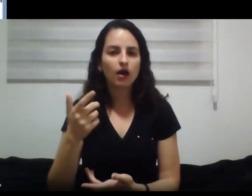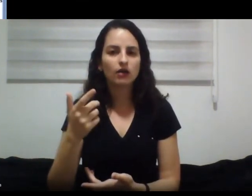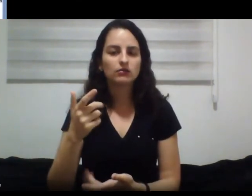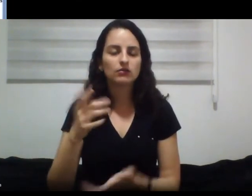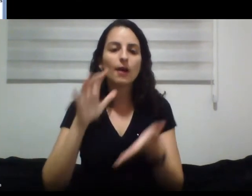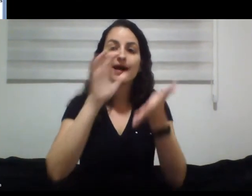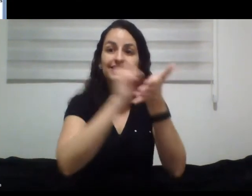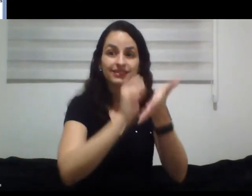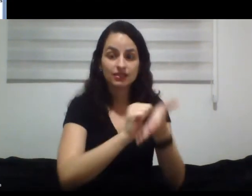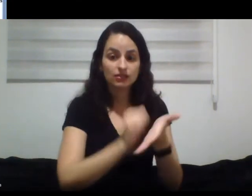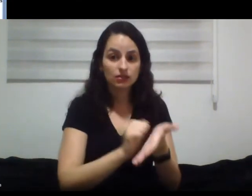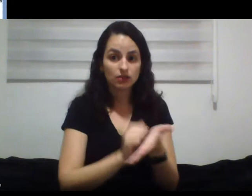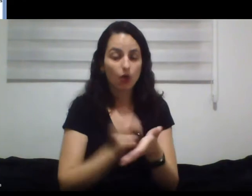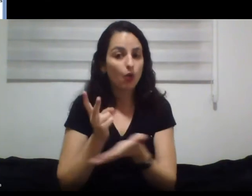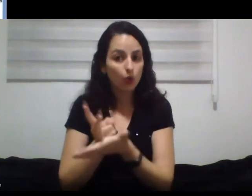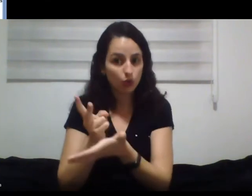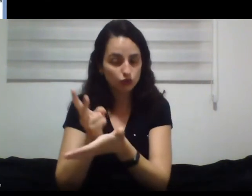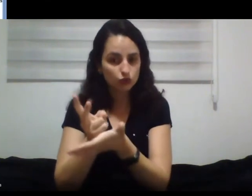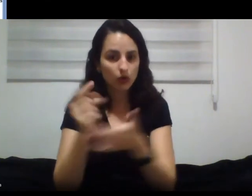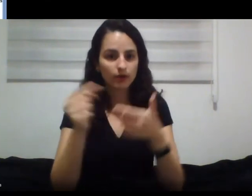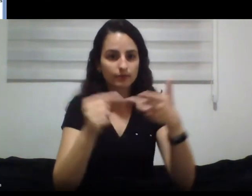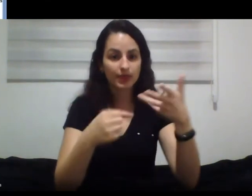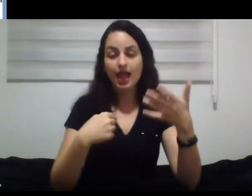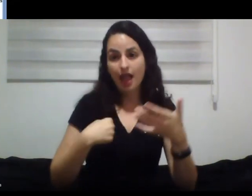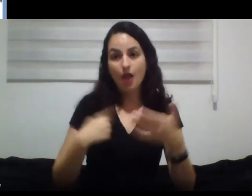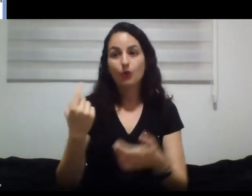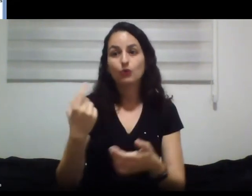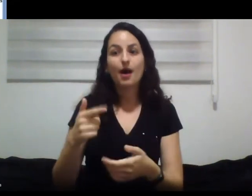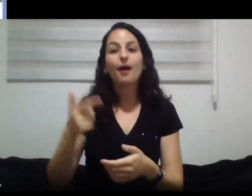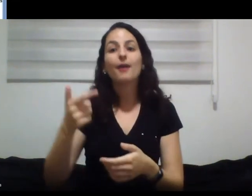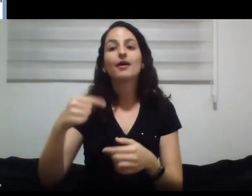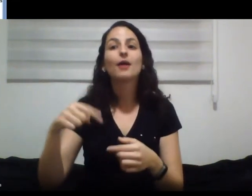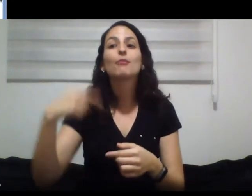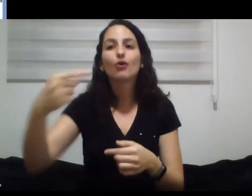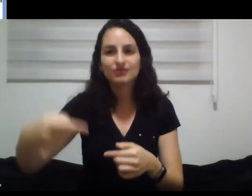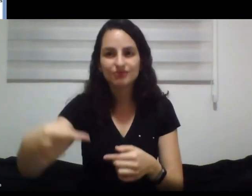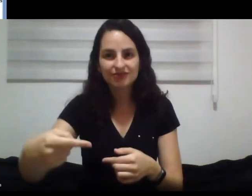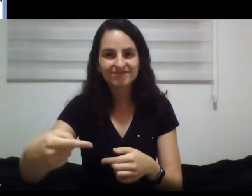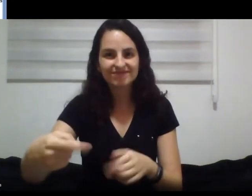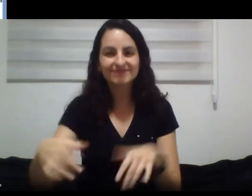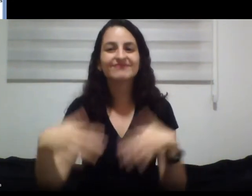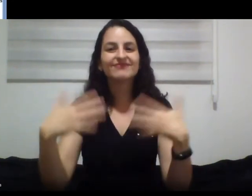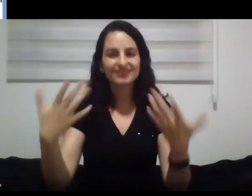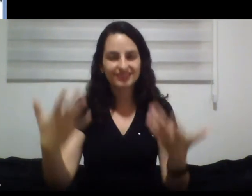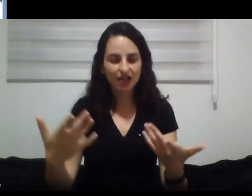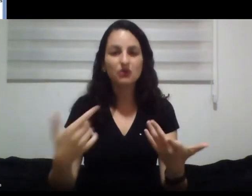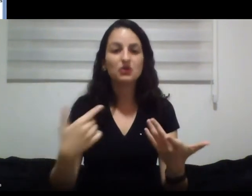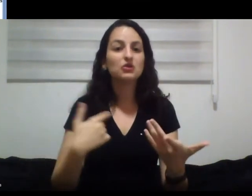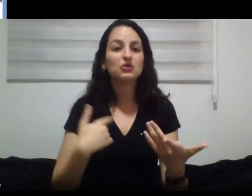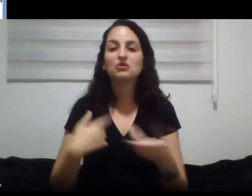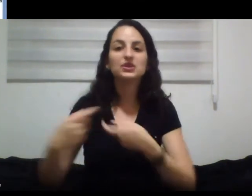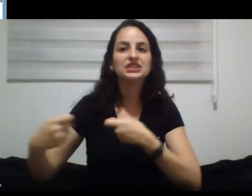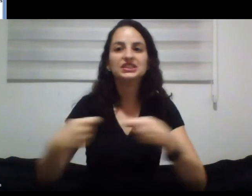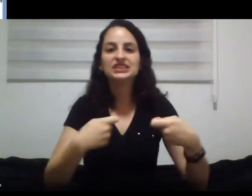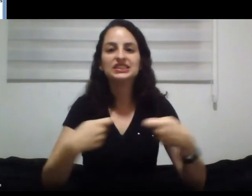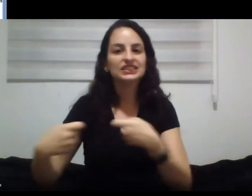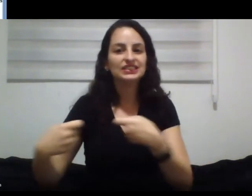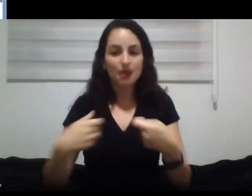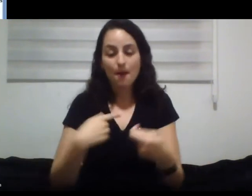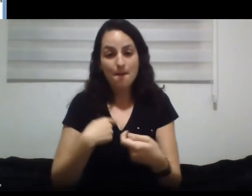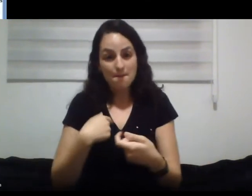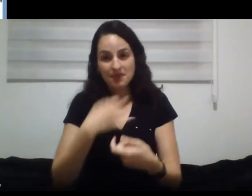acho que eu vou recomendar um tópico por semana, das 8 semanas, e se cada tópico